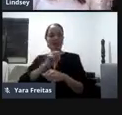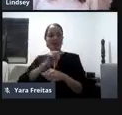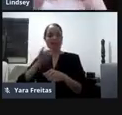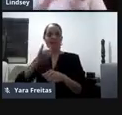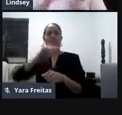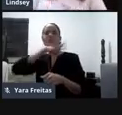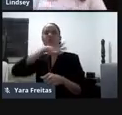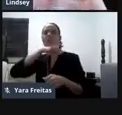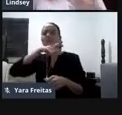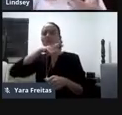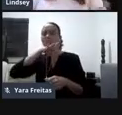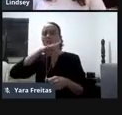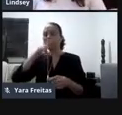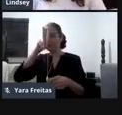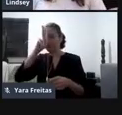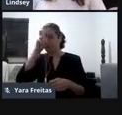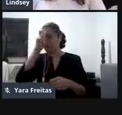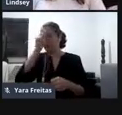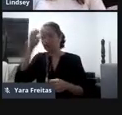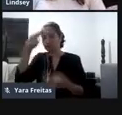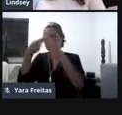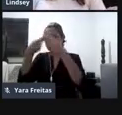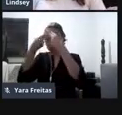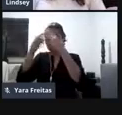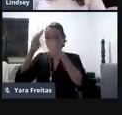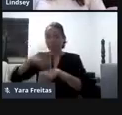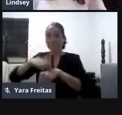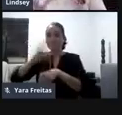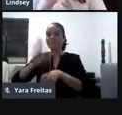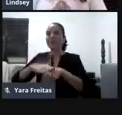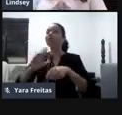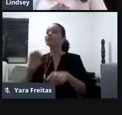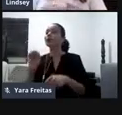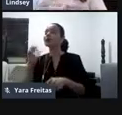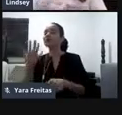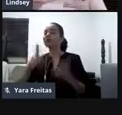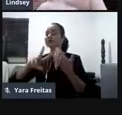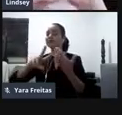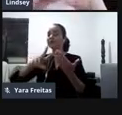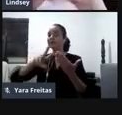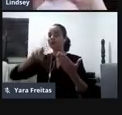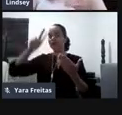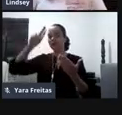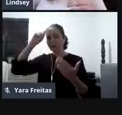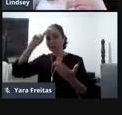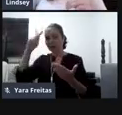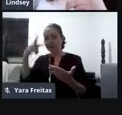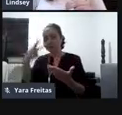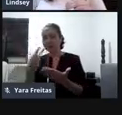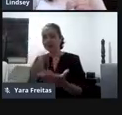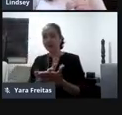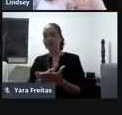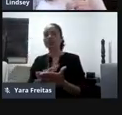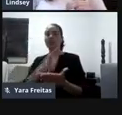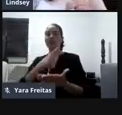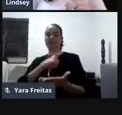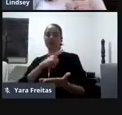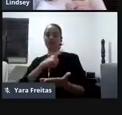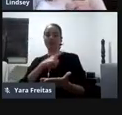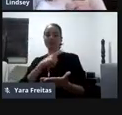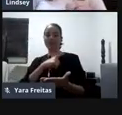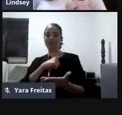o trauma, maior o risco de ter demência, né? E esse risco, ele se mantém durante anos,